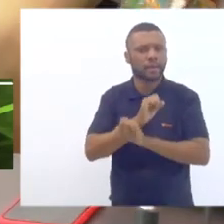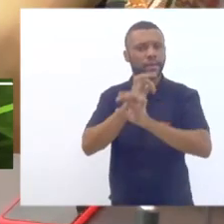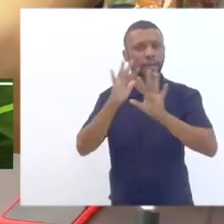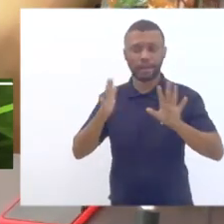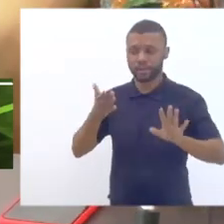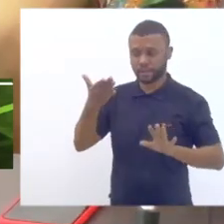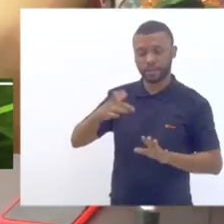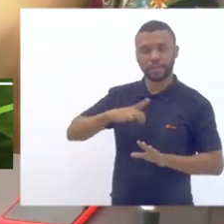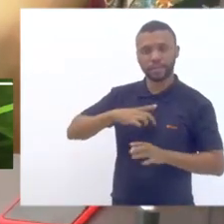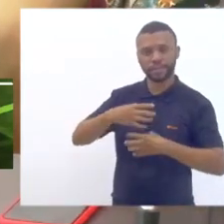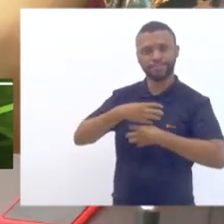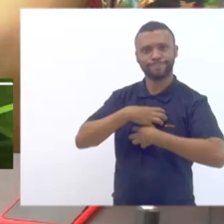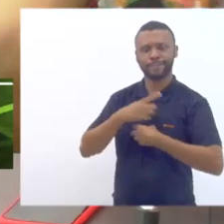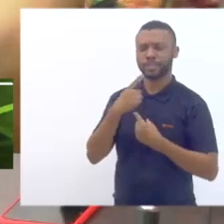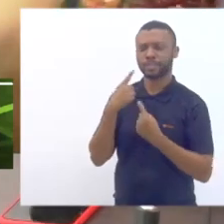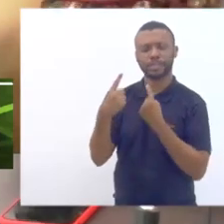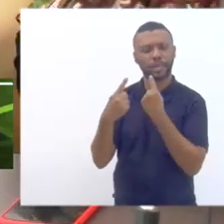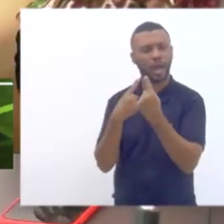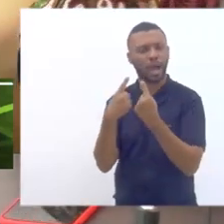espírito dialógico,